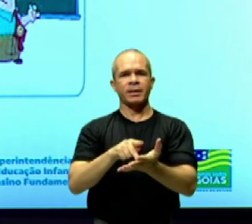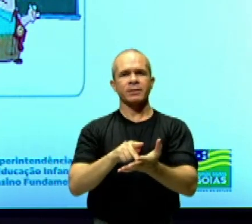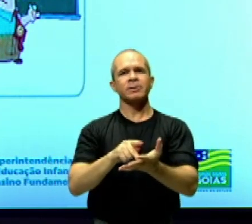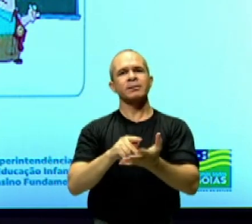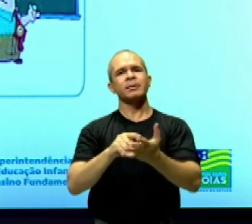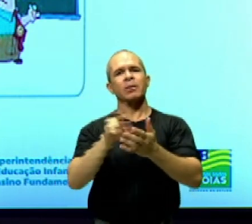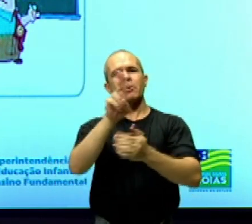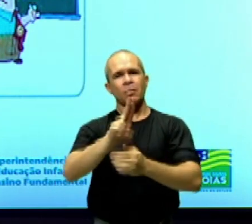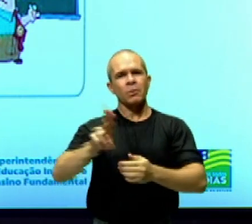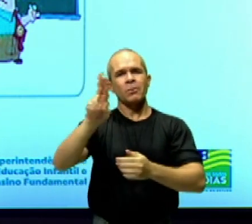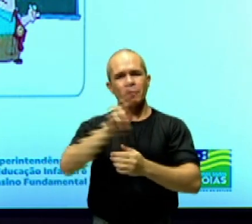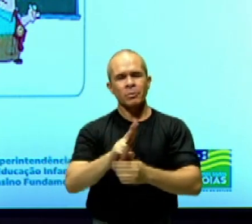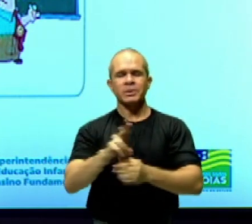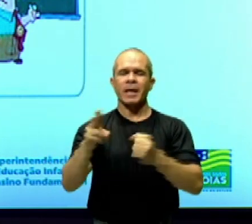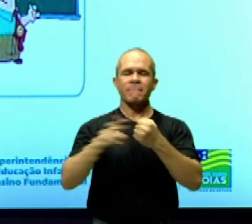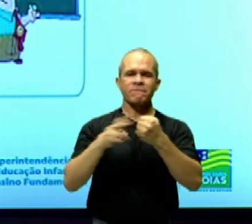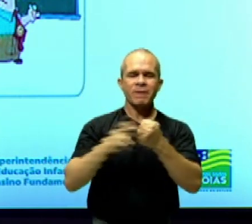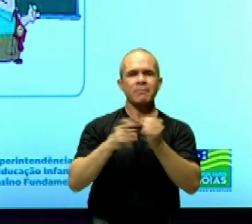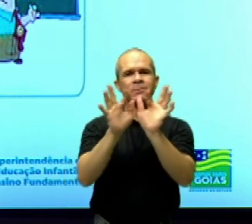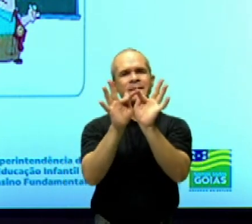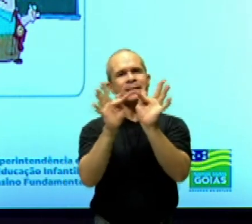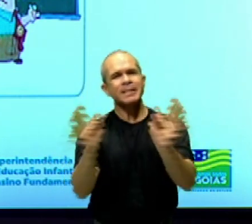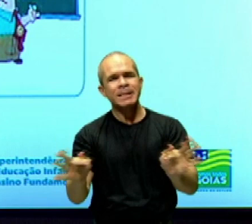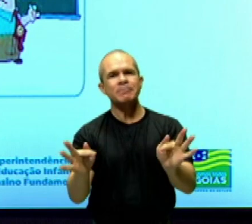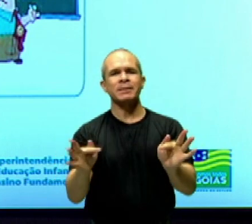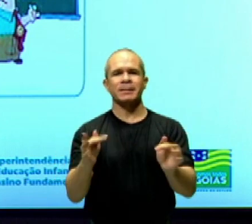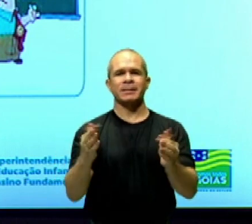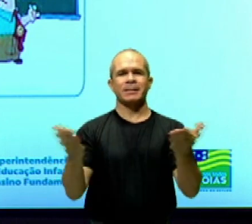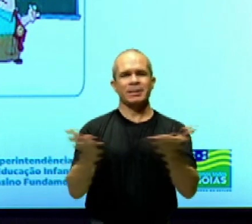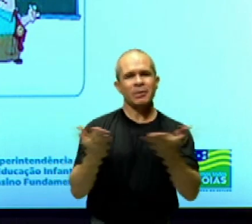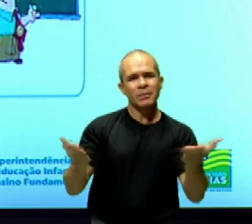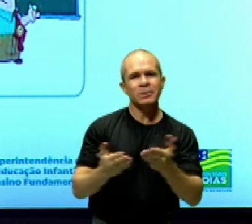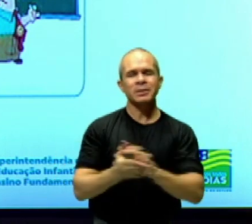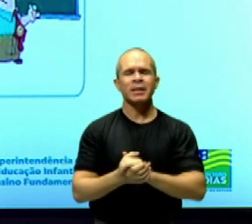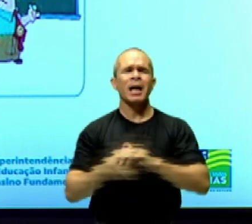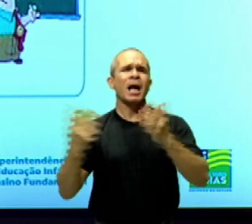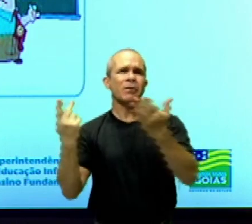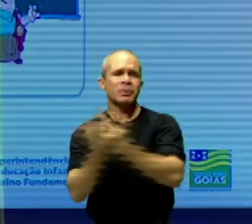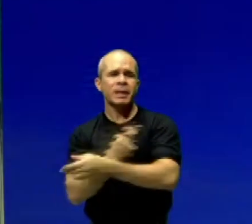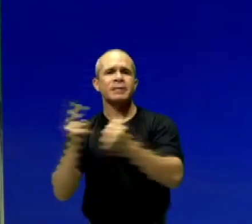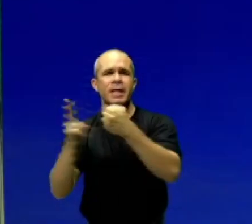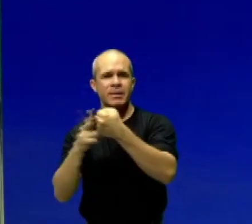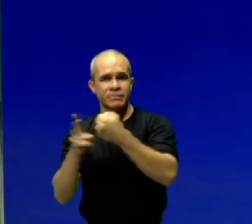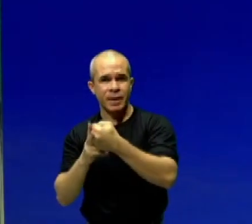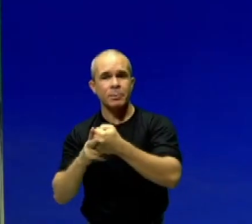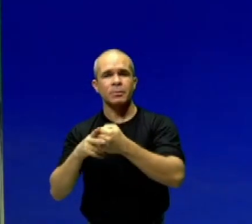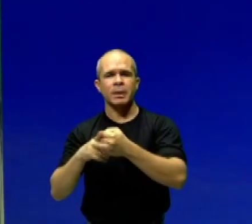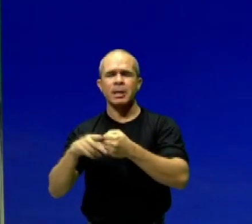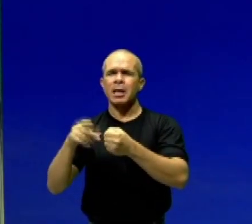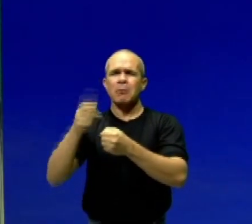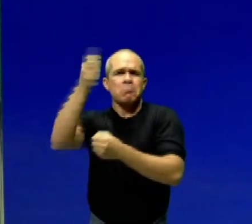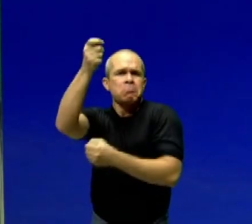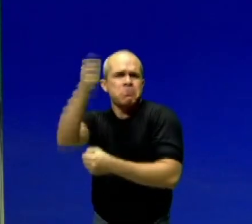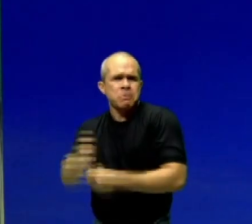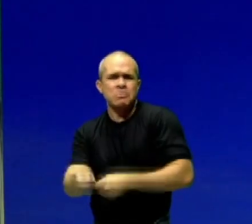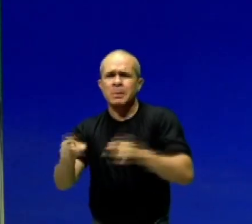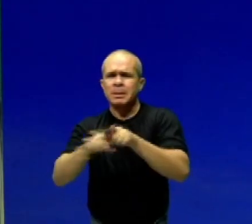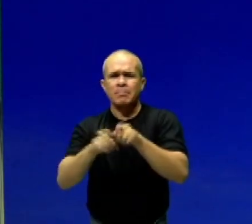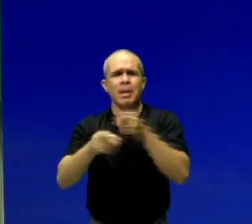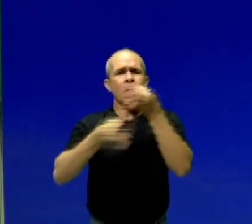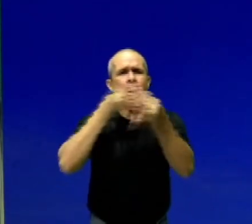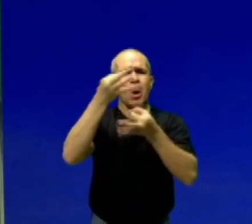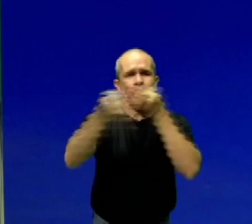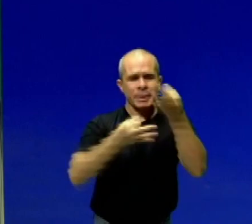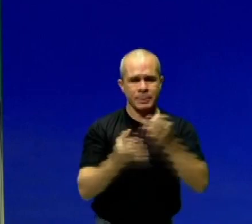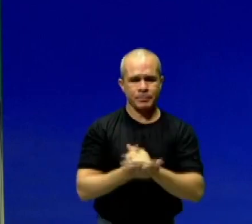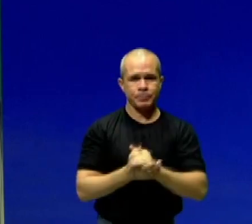simple present. Lembra que a gente usa o simple present também para rotina e também para opinião. Present continuous, para falar